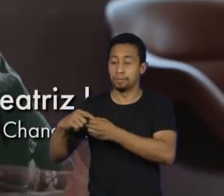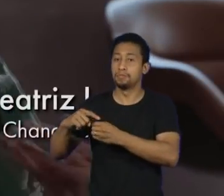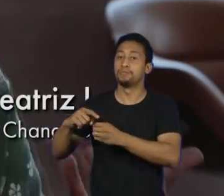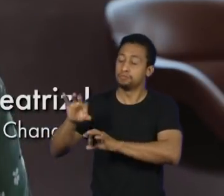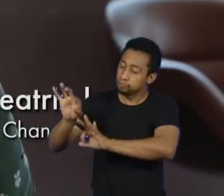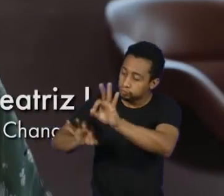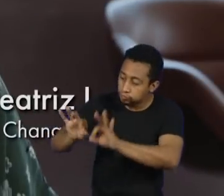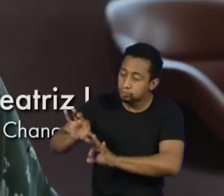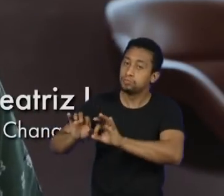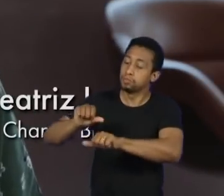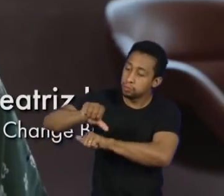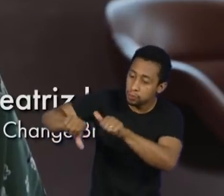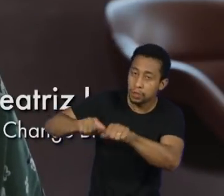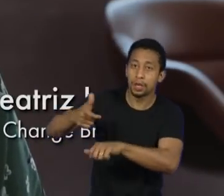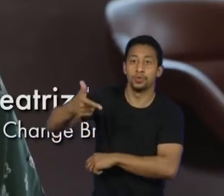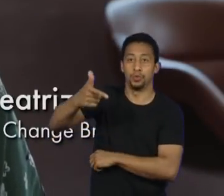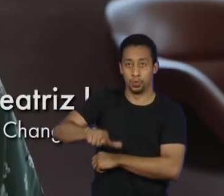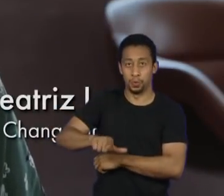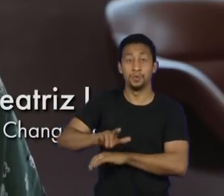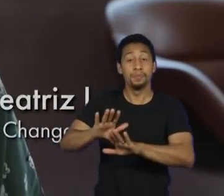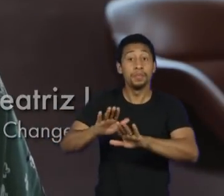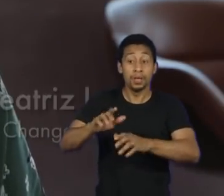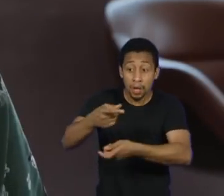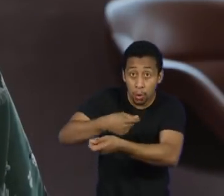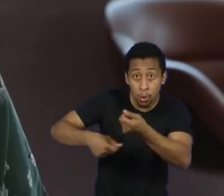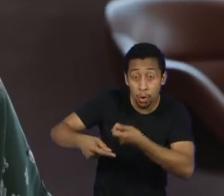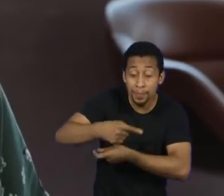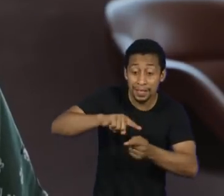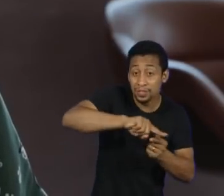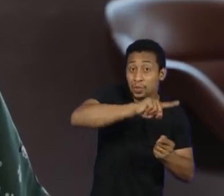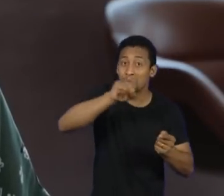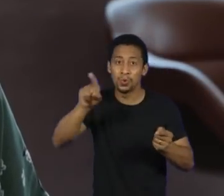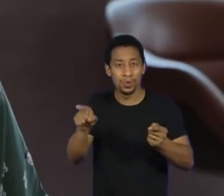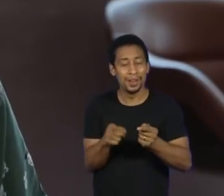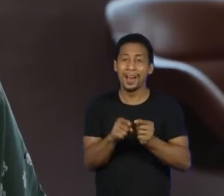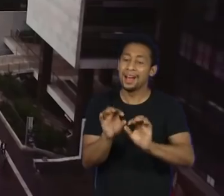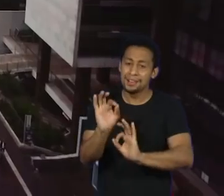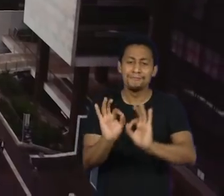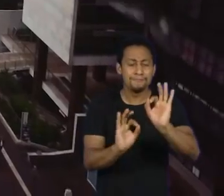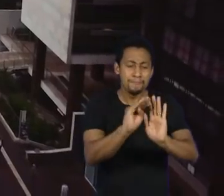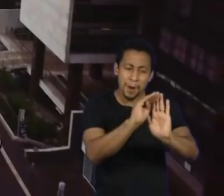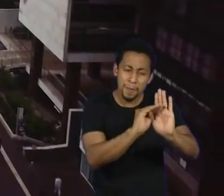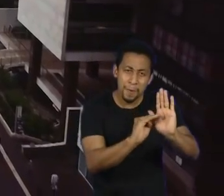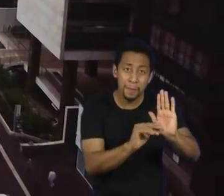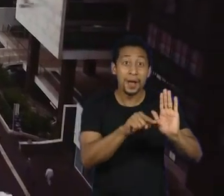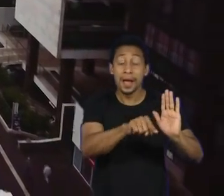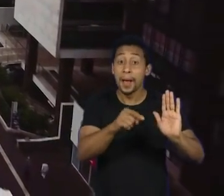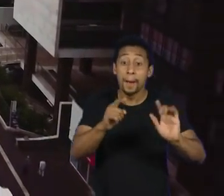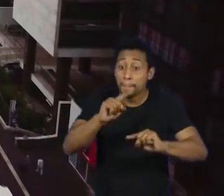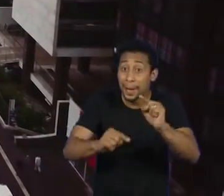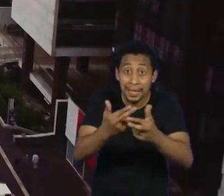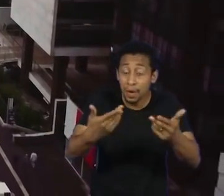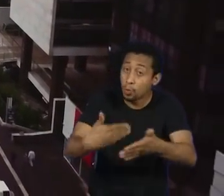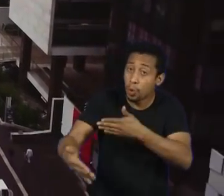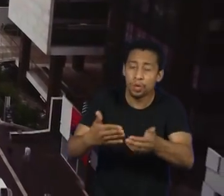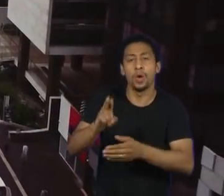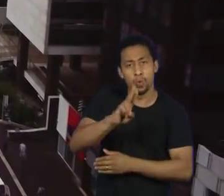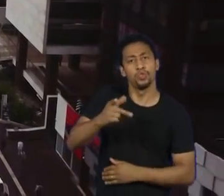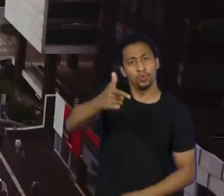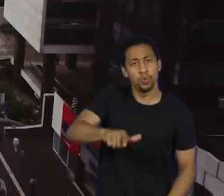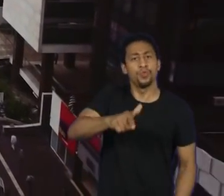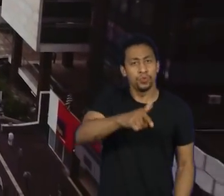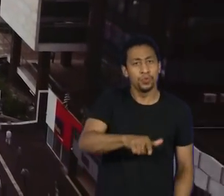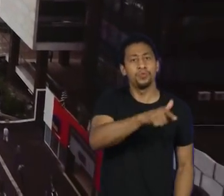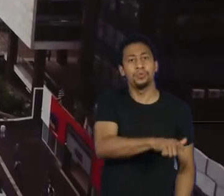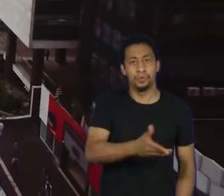é pensada desde o início do desenvolvimento do produto a não ter aquele material que não tem valor. O